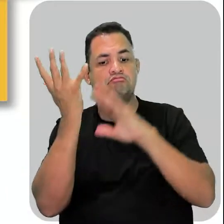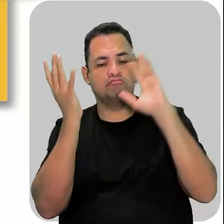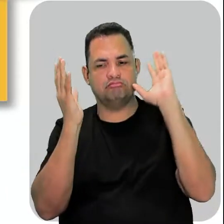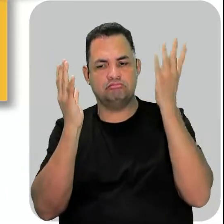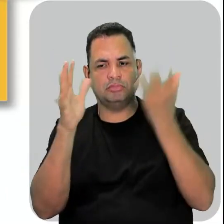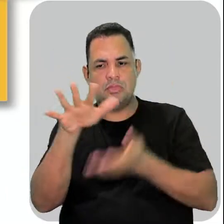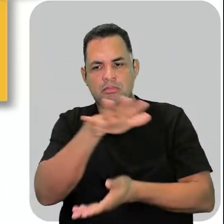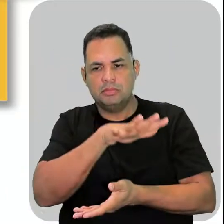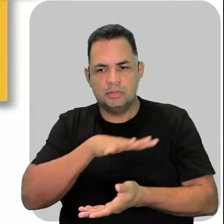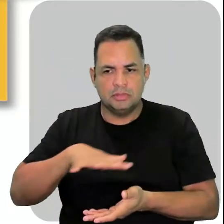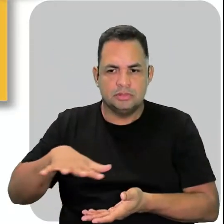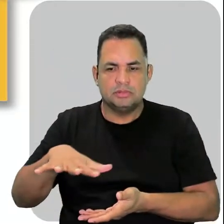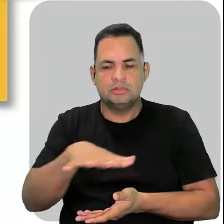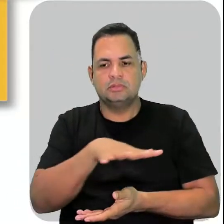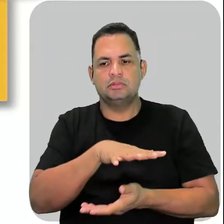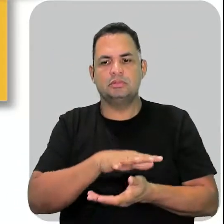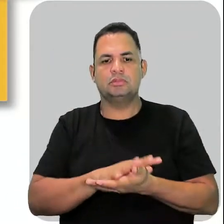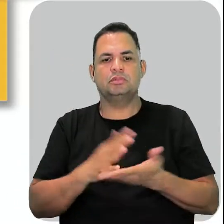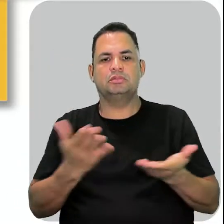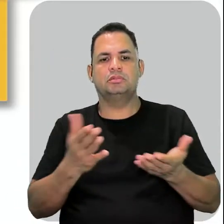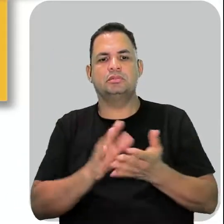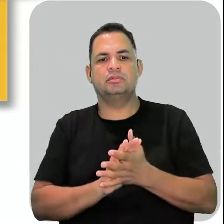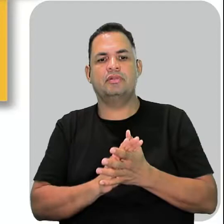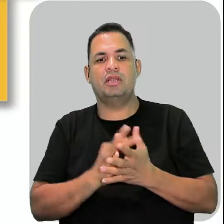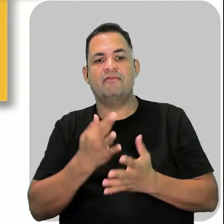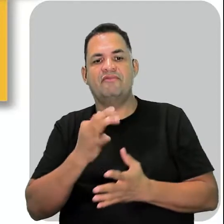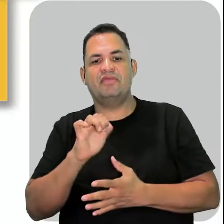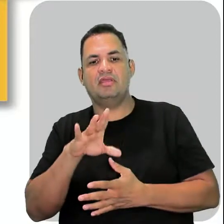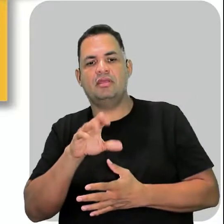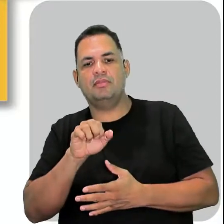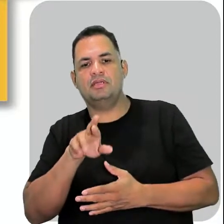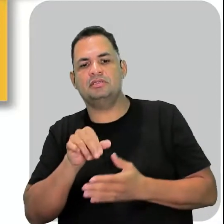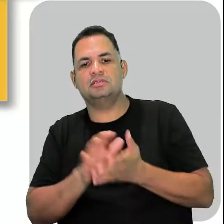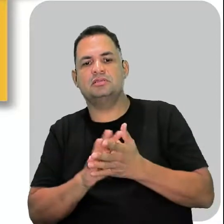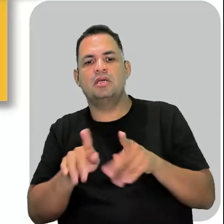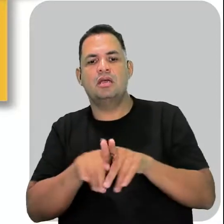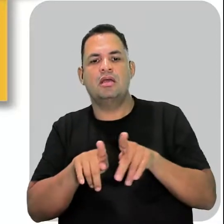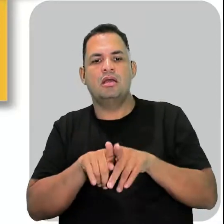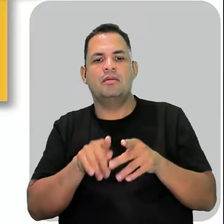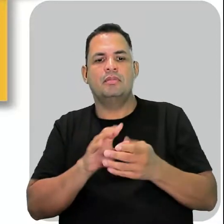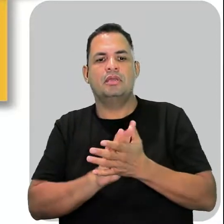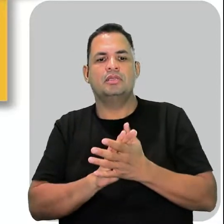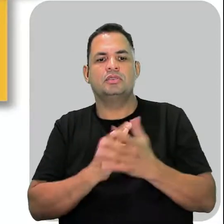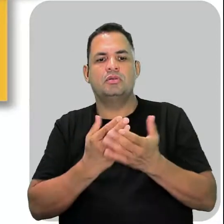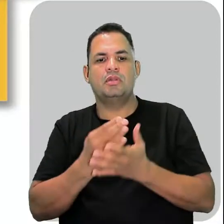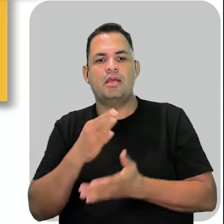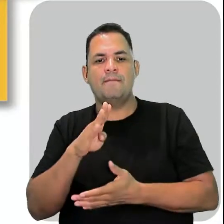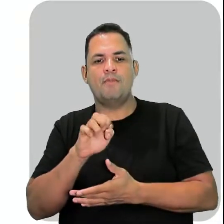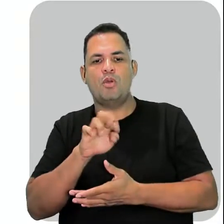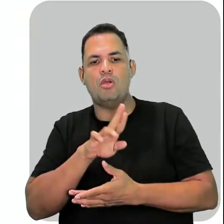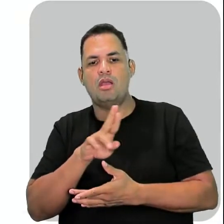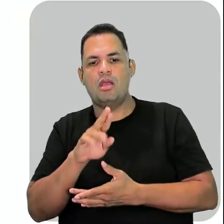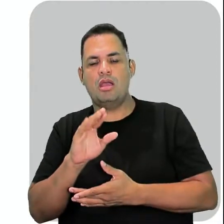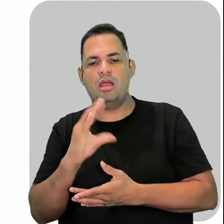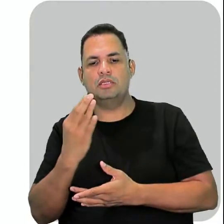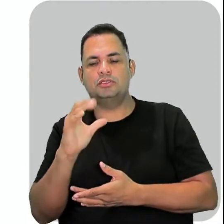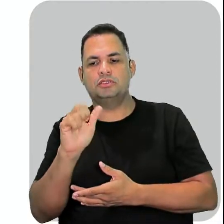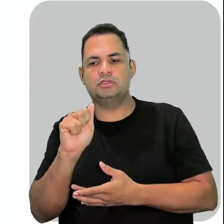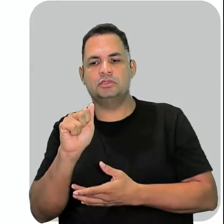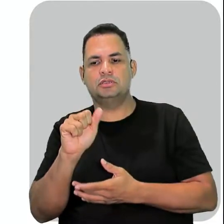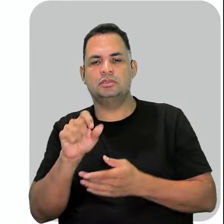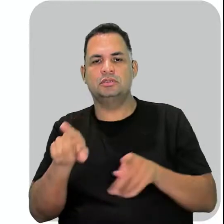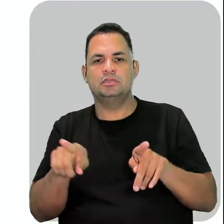também. Vamos falar sobre algumas fibras e sobre a borracha.